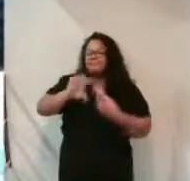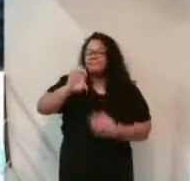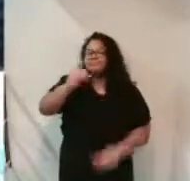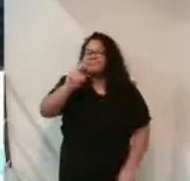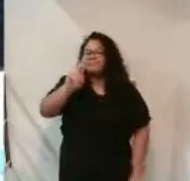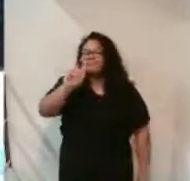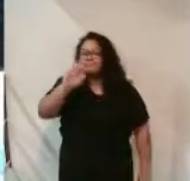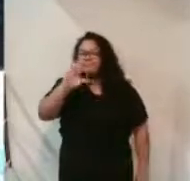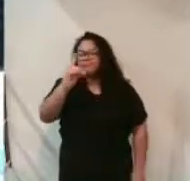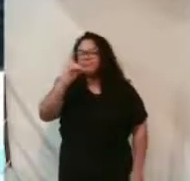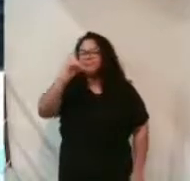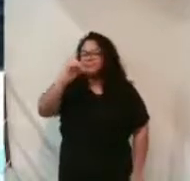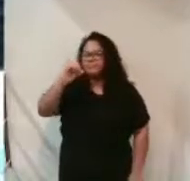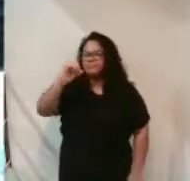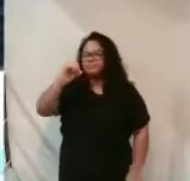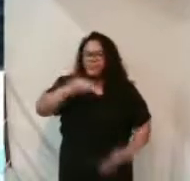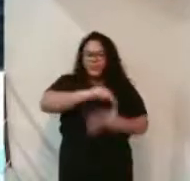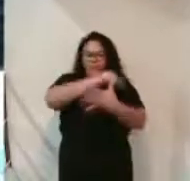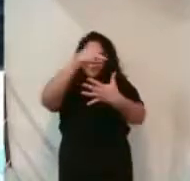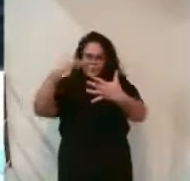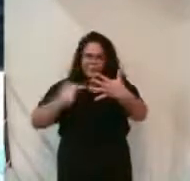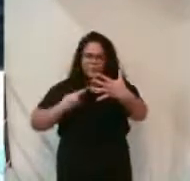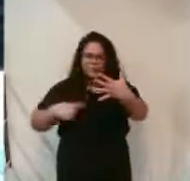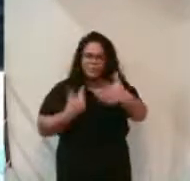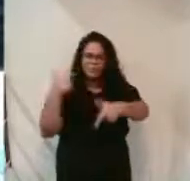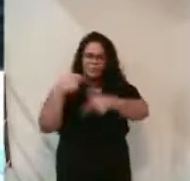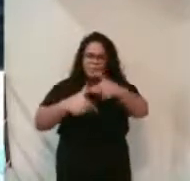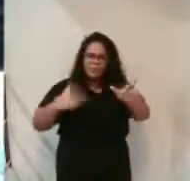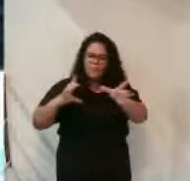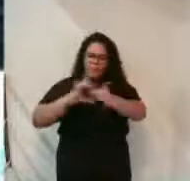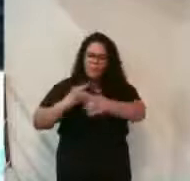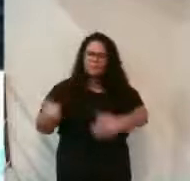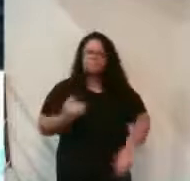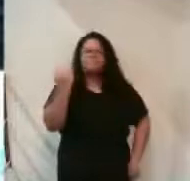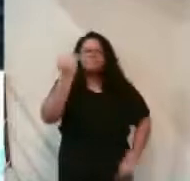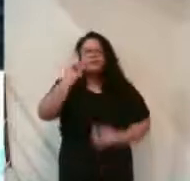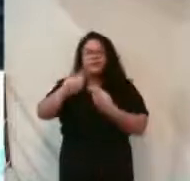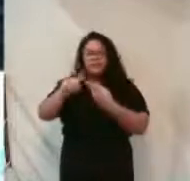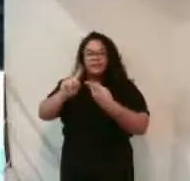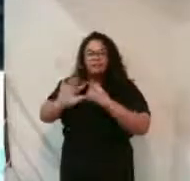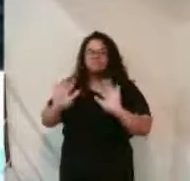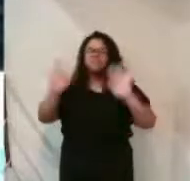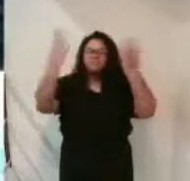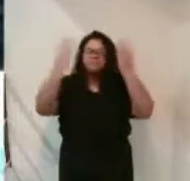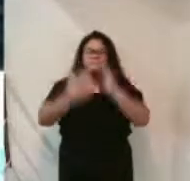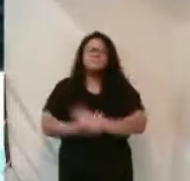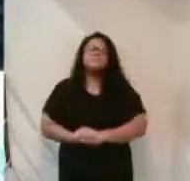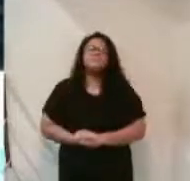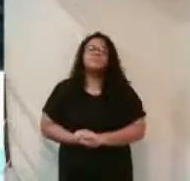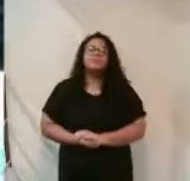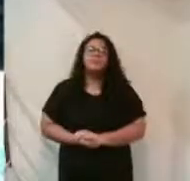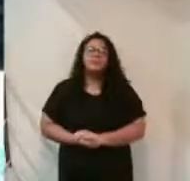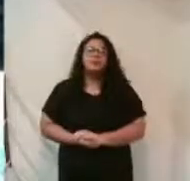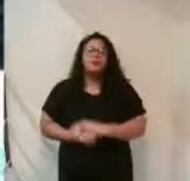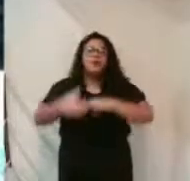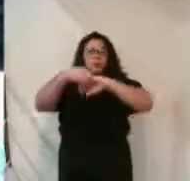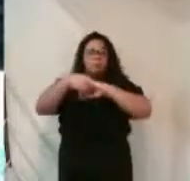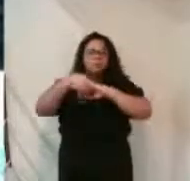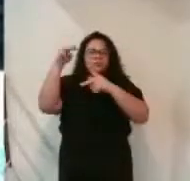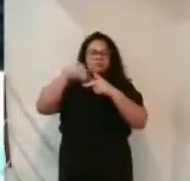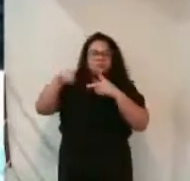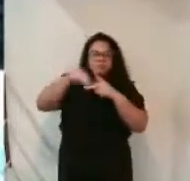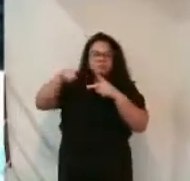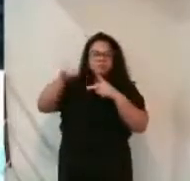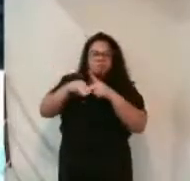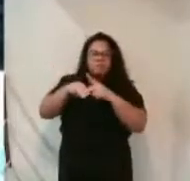importante. E quero parabenizar primeiramente aqui também o Ministério Público pelo excelente trabalho que vem